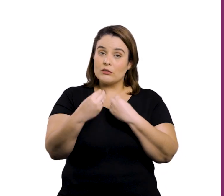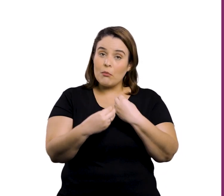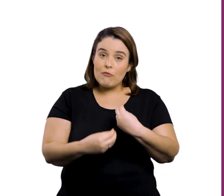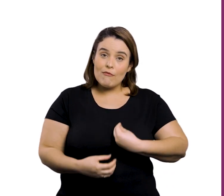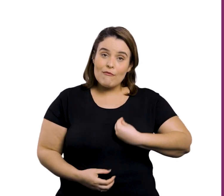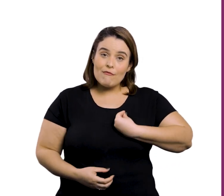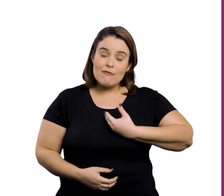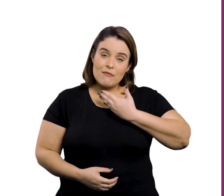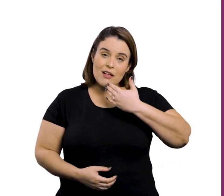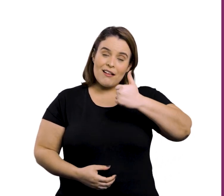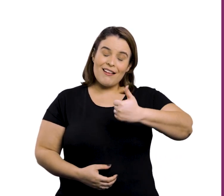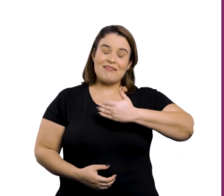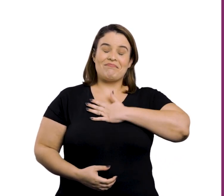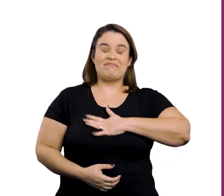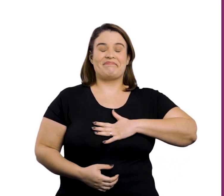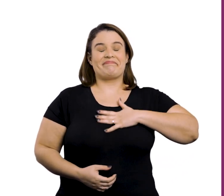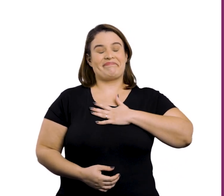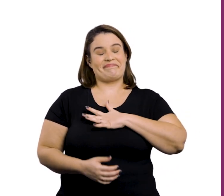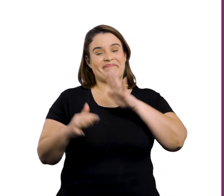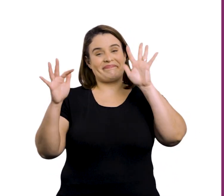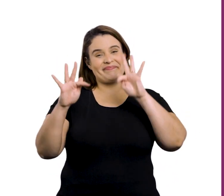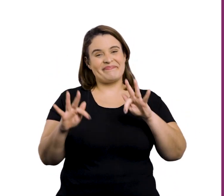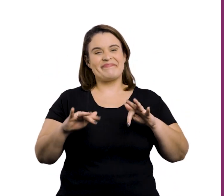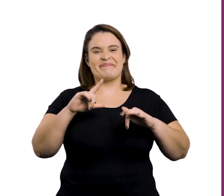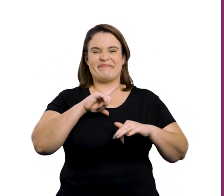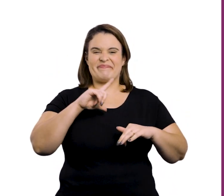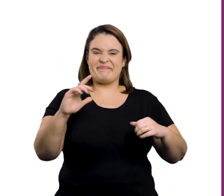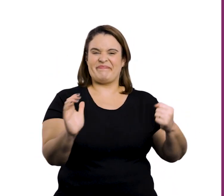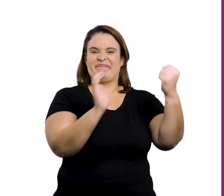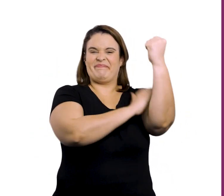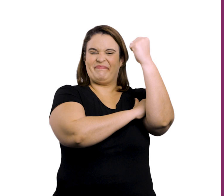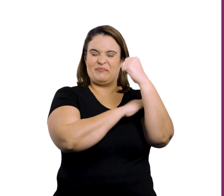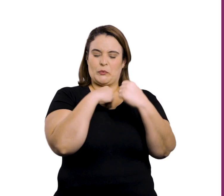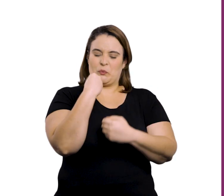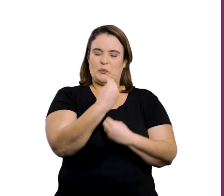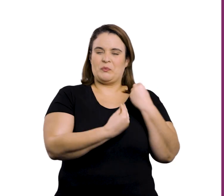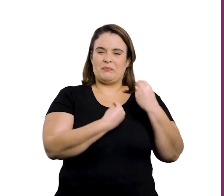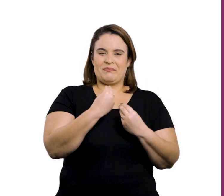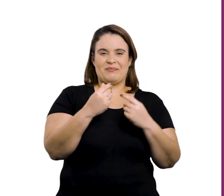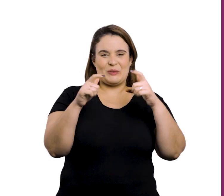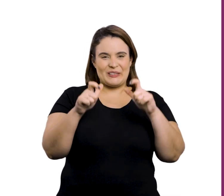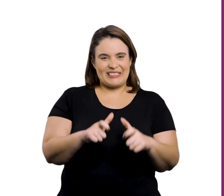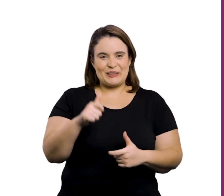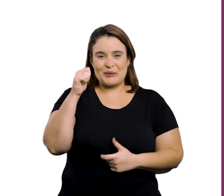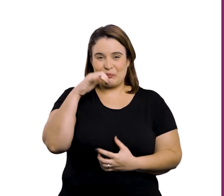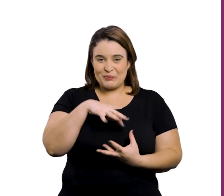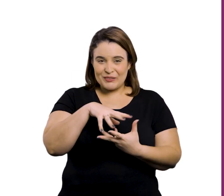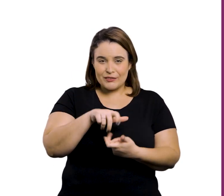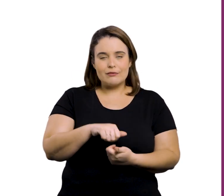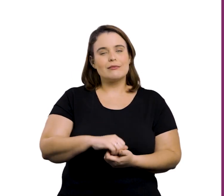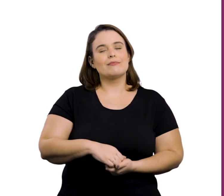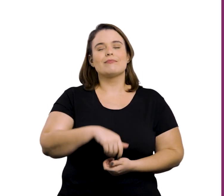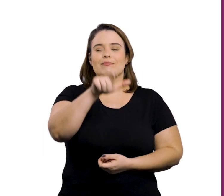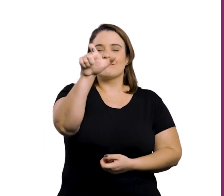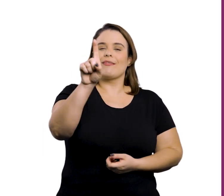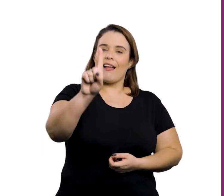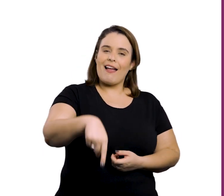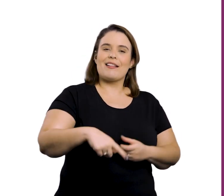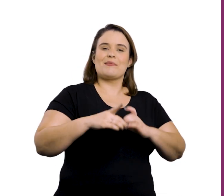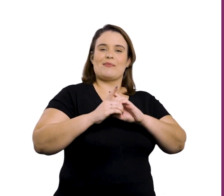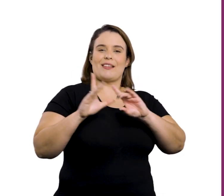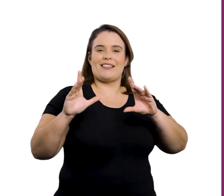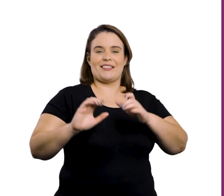uma forma de viver melhor, de ser mais feliz, de se empoderar do nosso lugar no mundo, você é uma pessoa